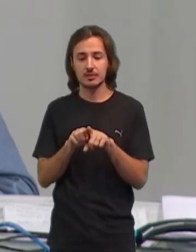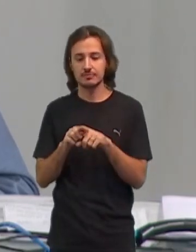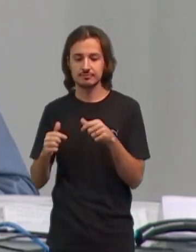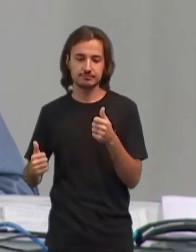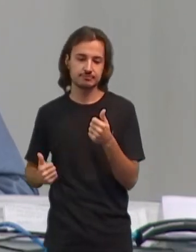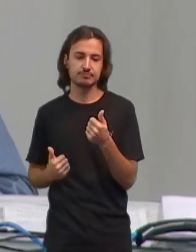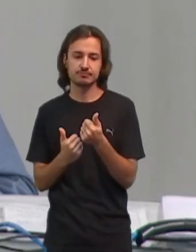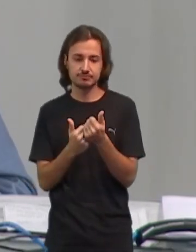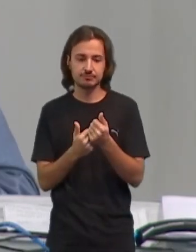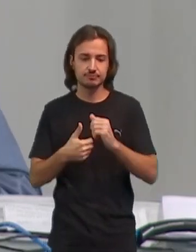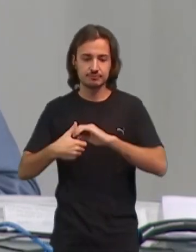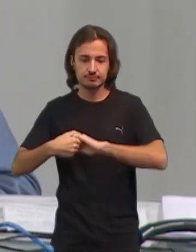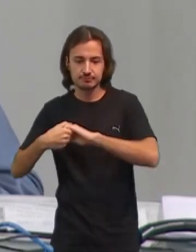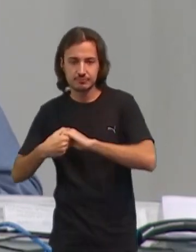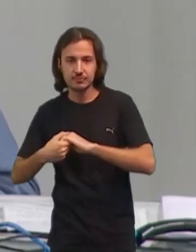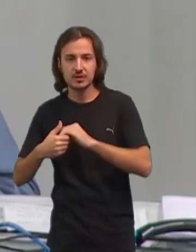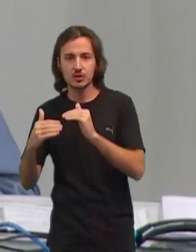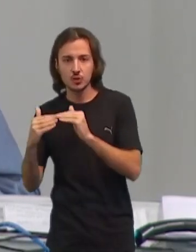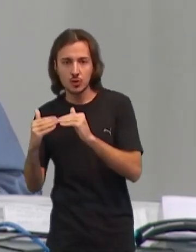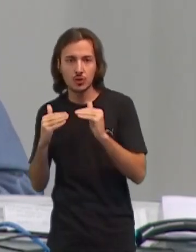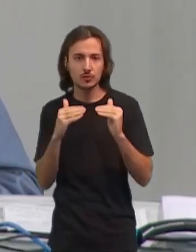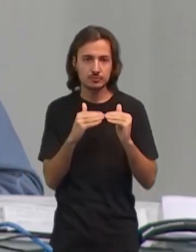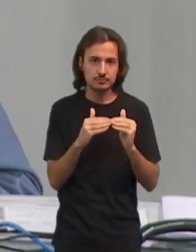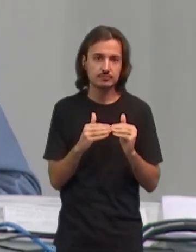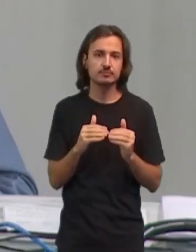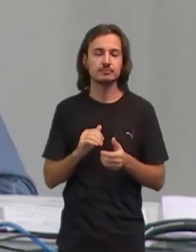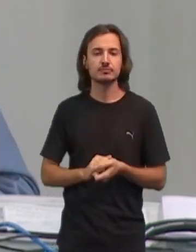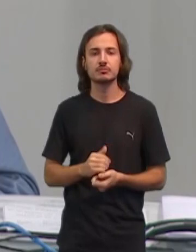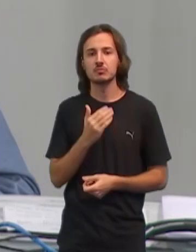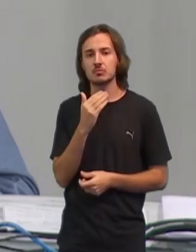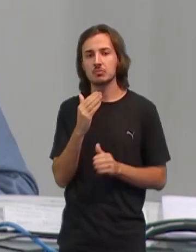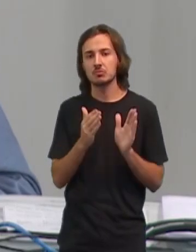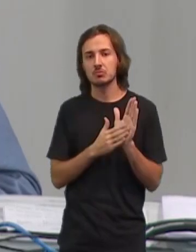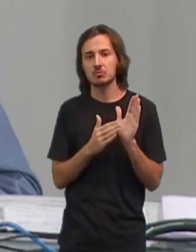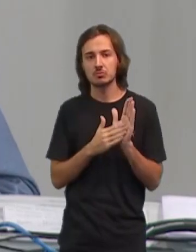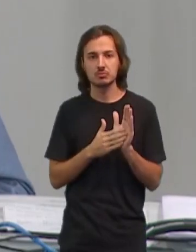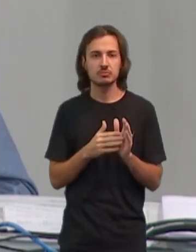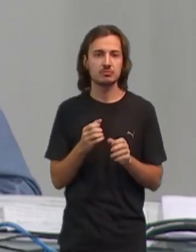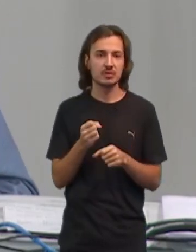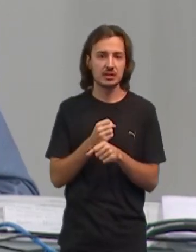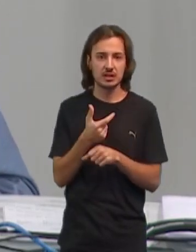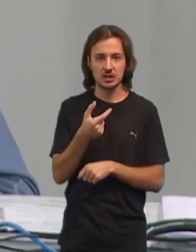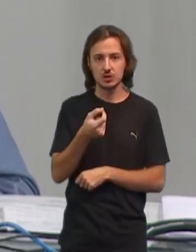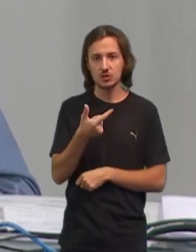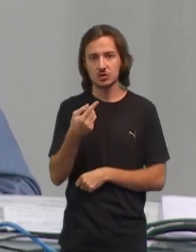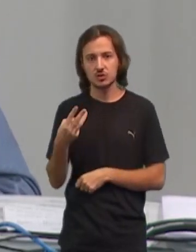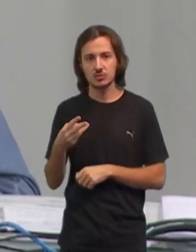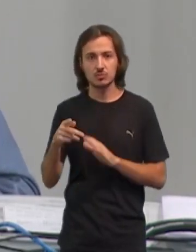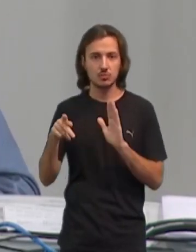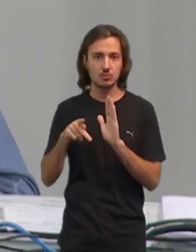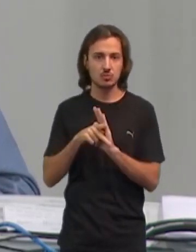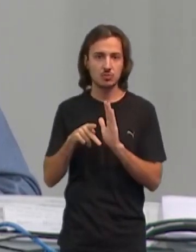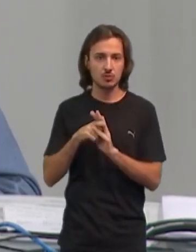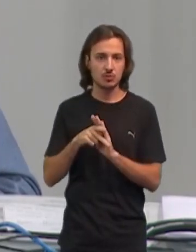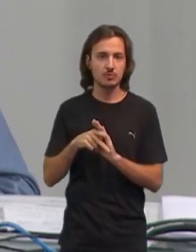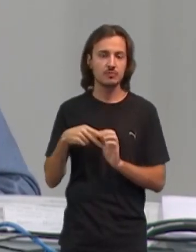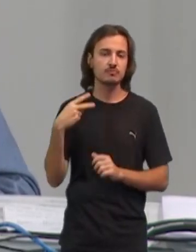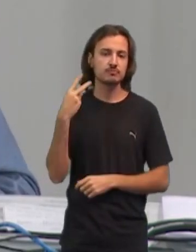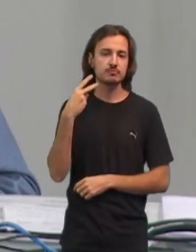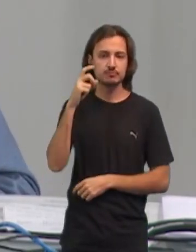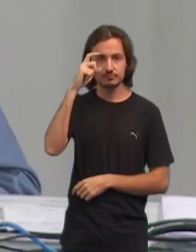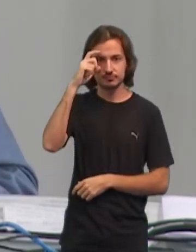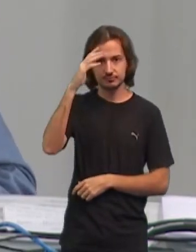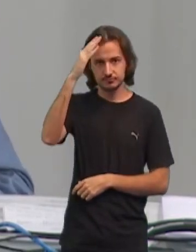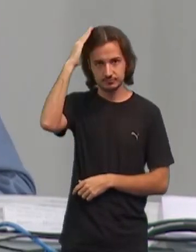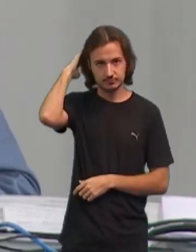e restaurativos. Proposição, projeto de lei 213/2023, autoria, vereador André Luiz, parecer. Já